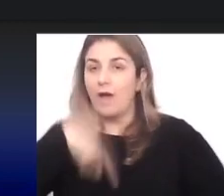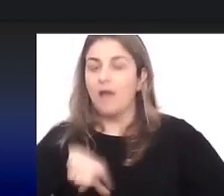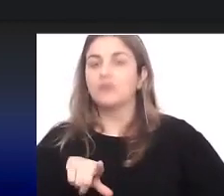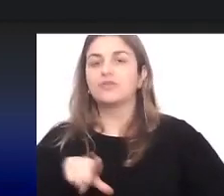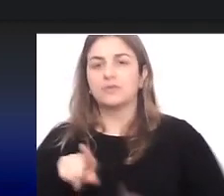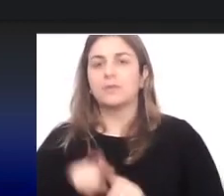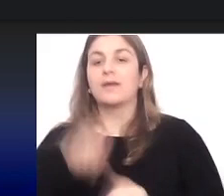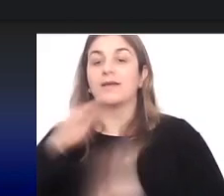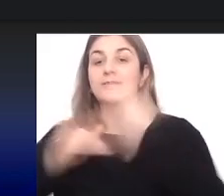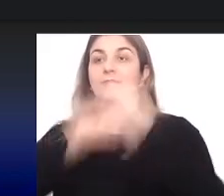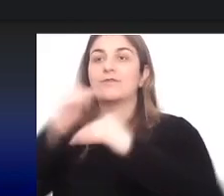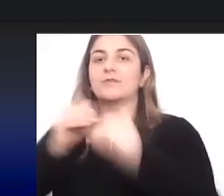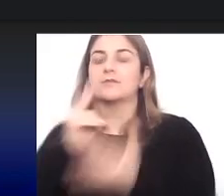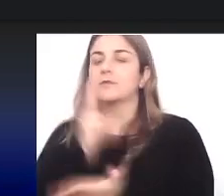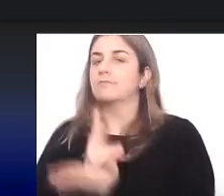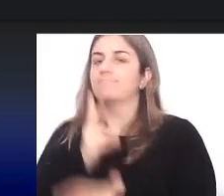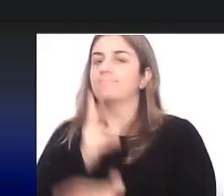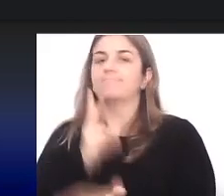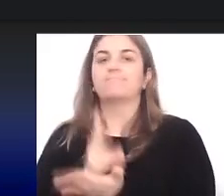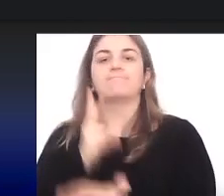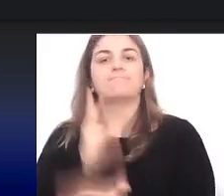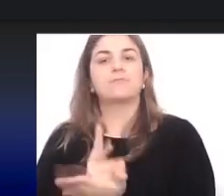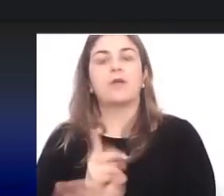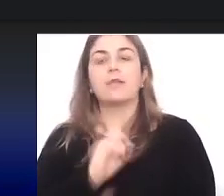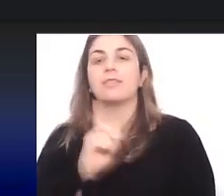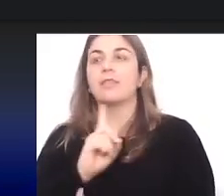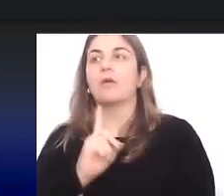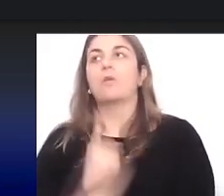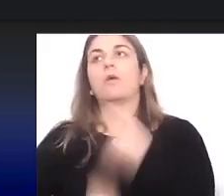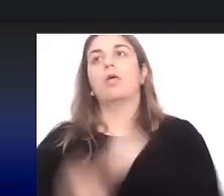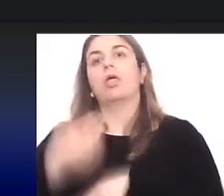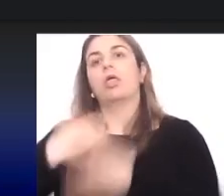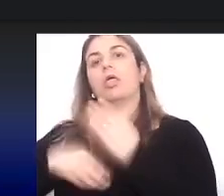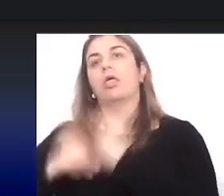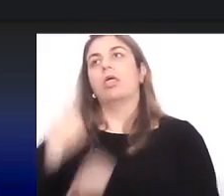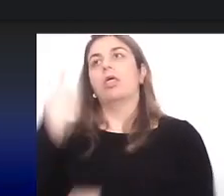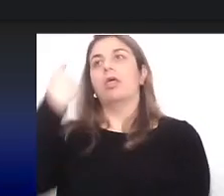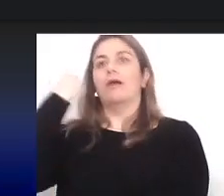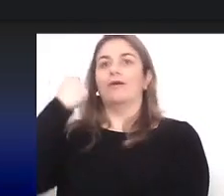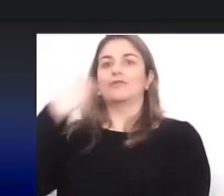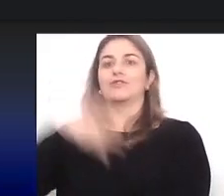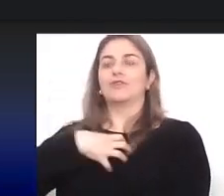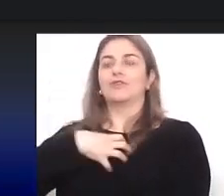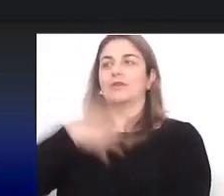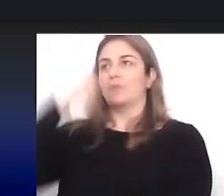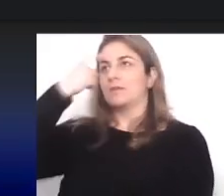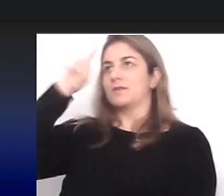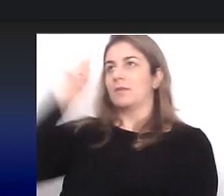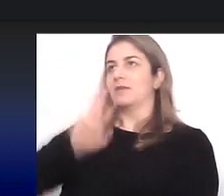que ser constante e não retroceder no pensamento humano.